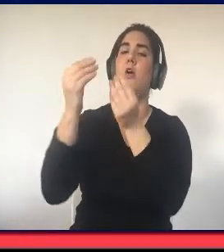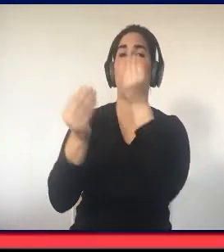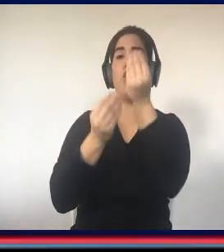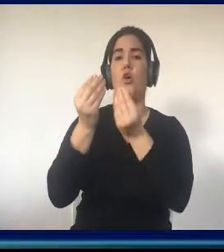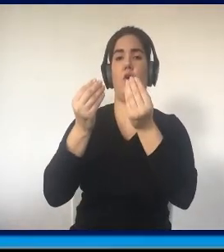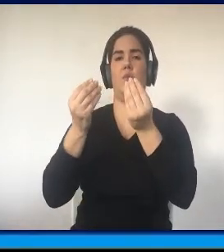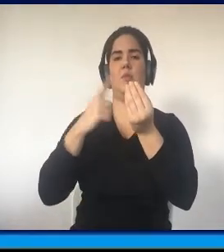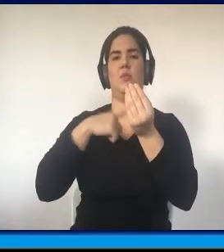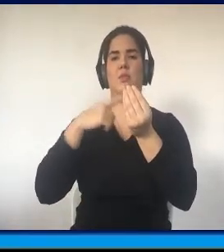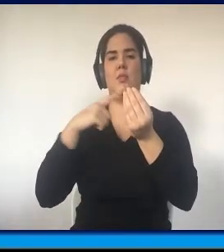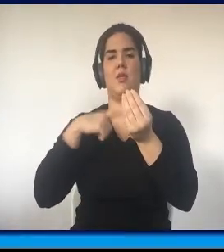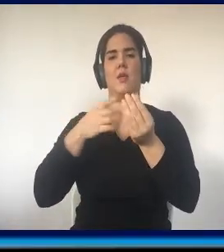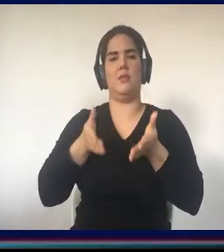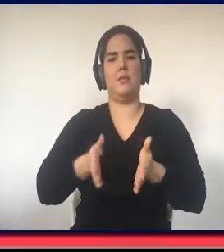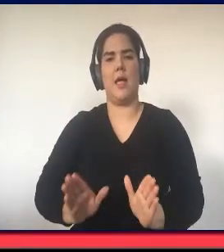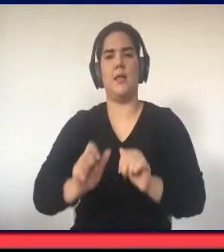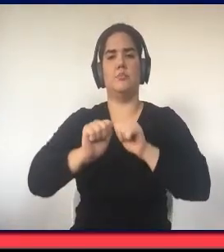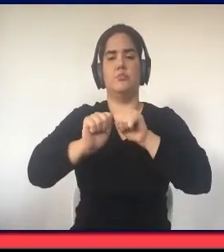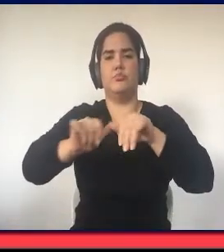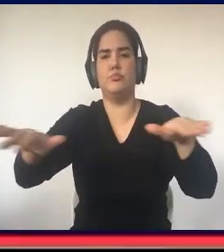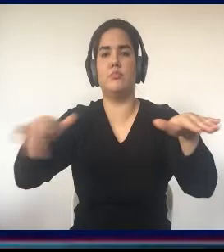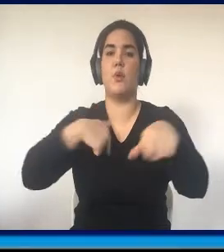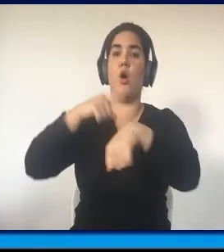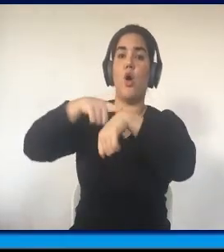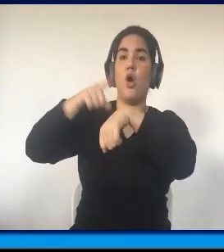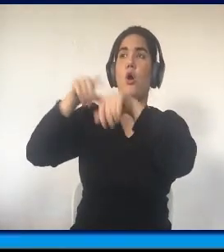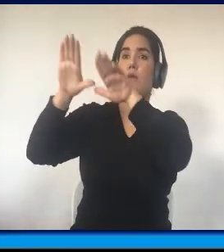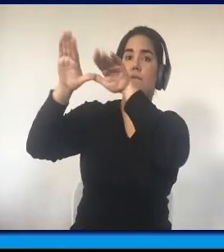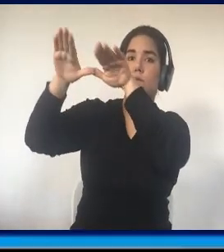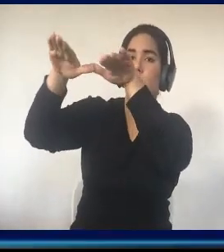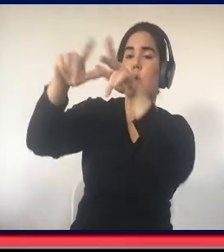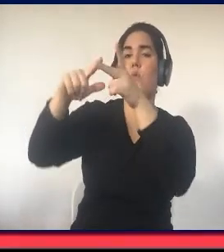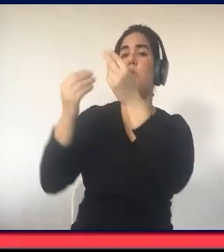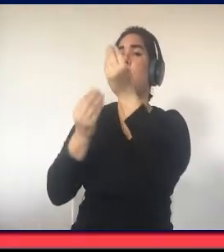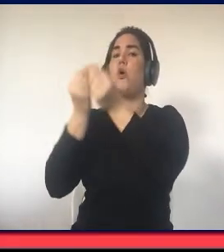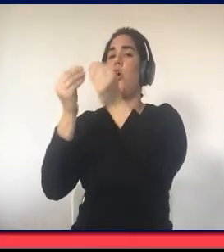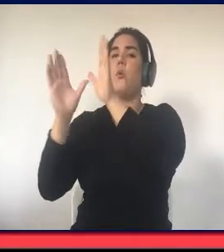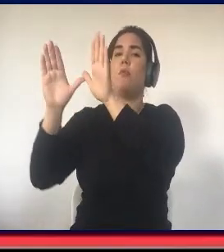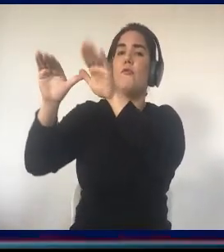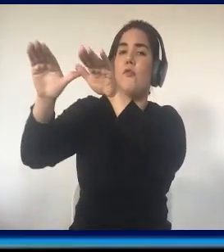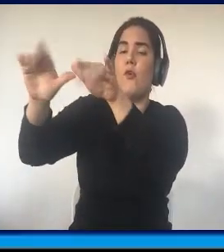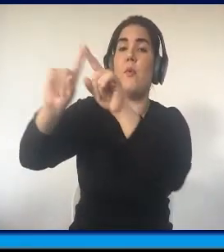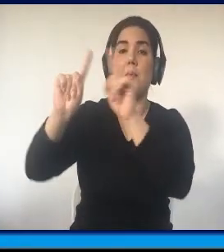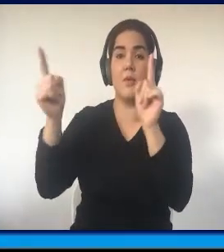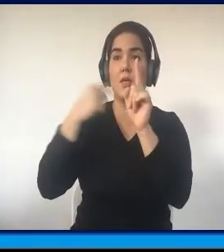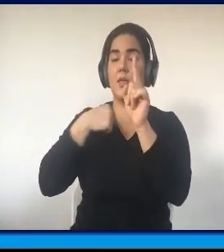sobre pássaro, eu sei a hora que eles voam, como eles voam, só que eu nunca toquei num pássaro. Então, às